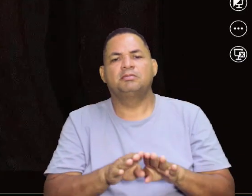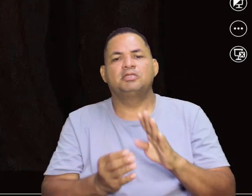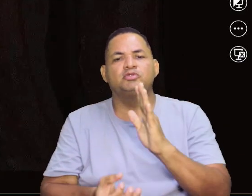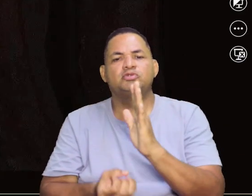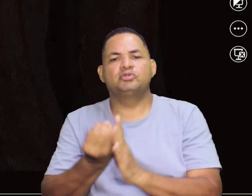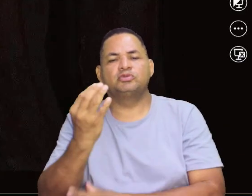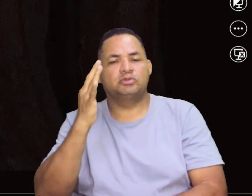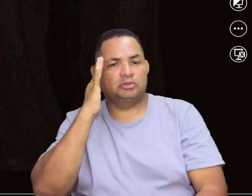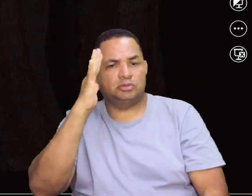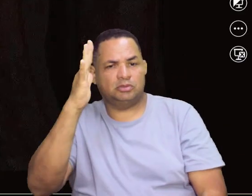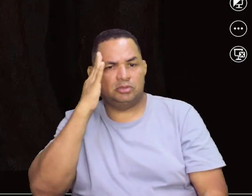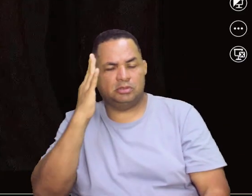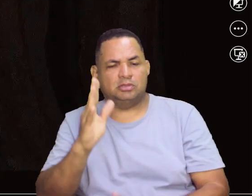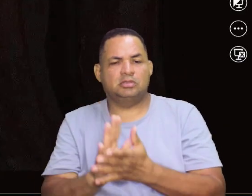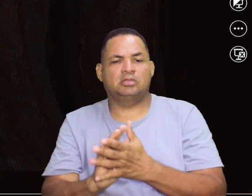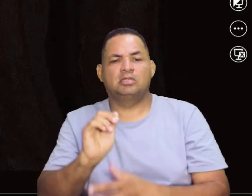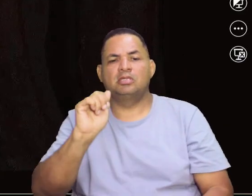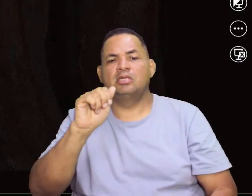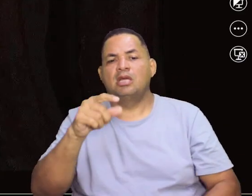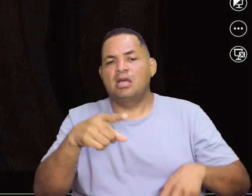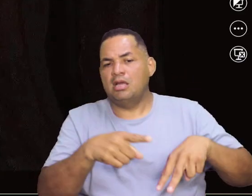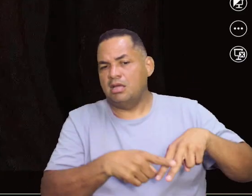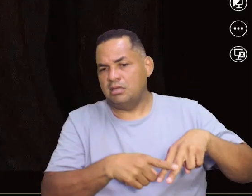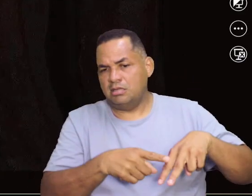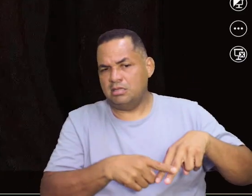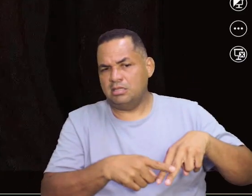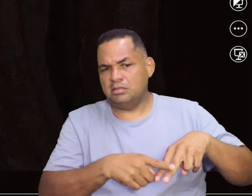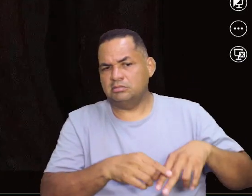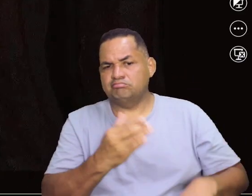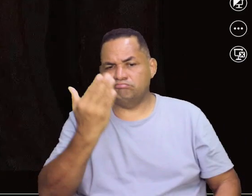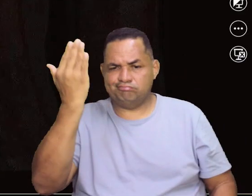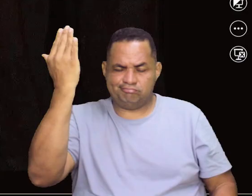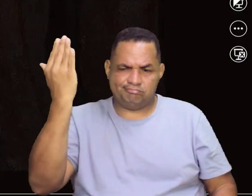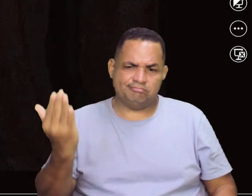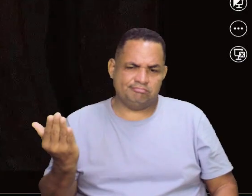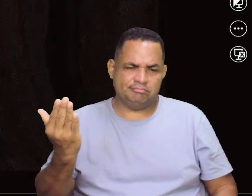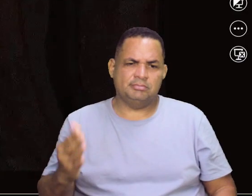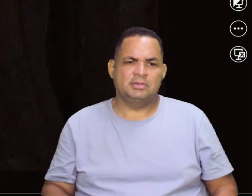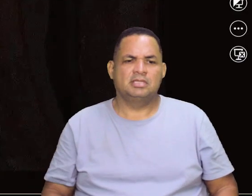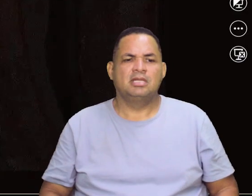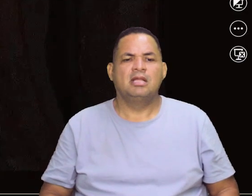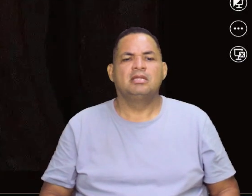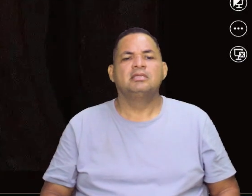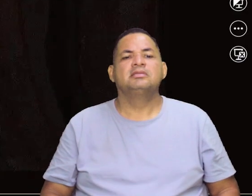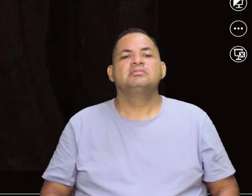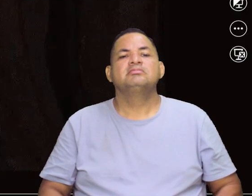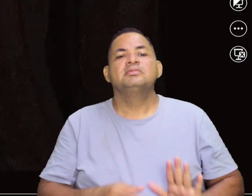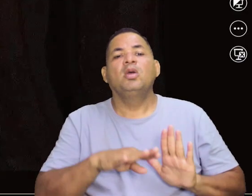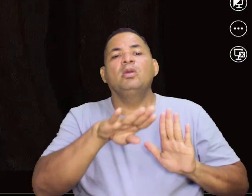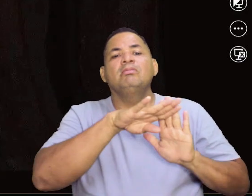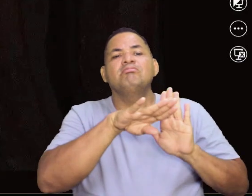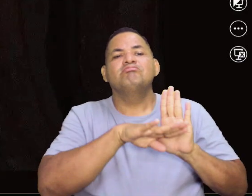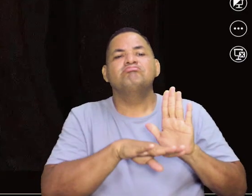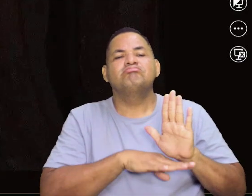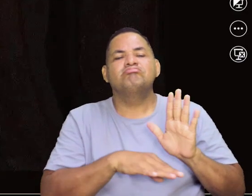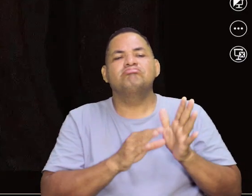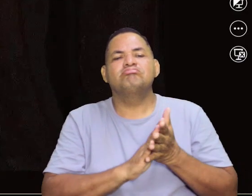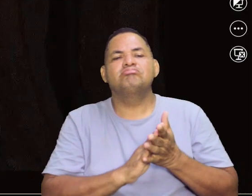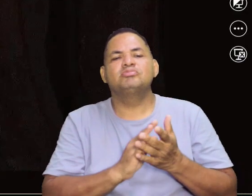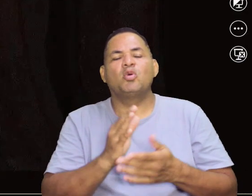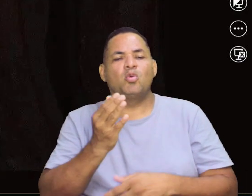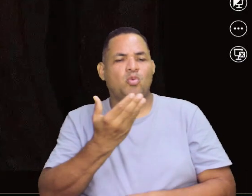outra teoria chamada anarquismo. Eles são bem mais radicais. Eles vão falar o quê? Que o